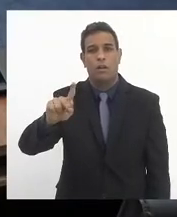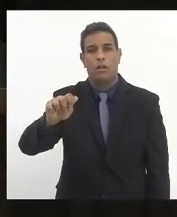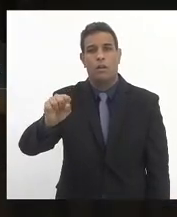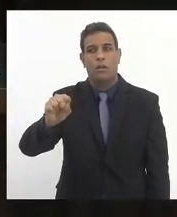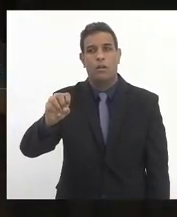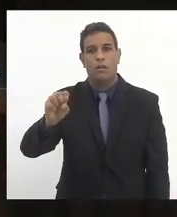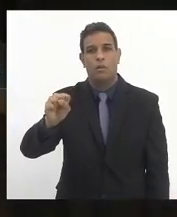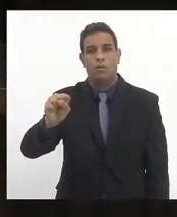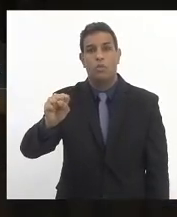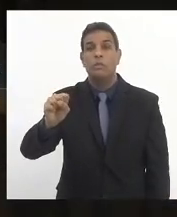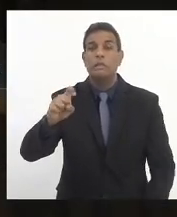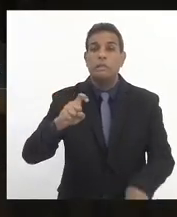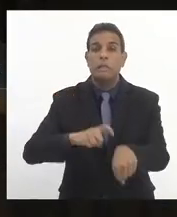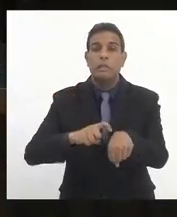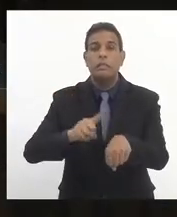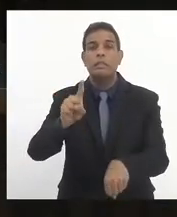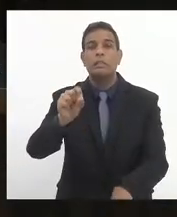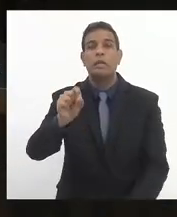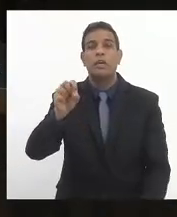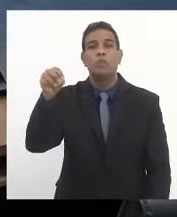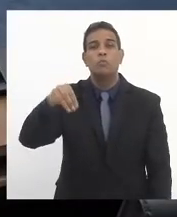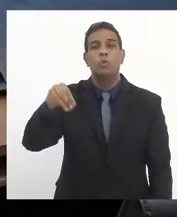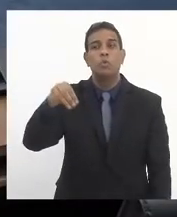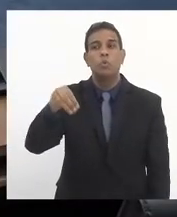Excelência dispõe de 10 minutos regimentais.